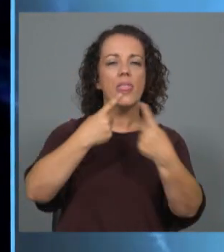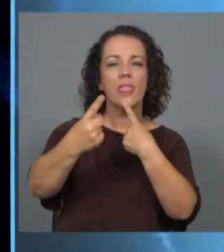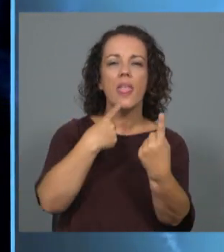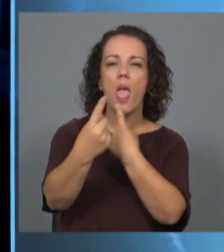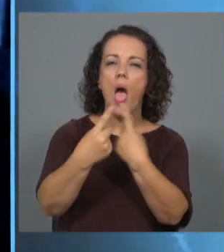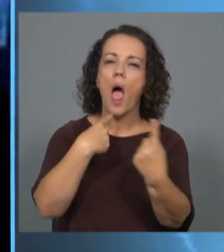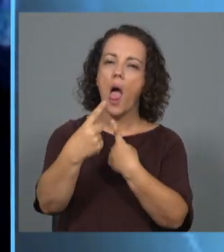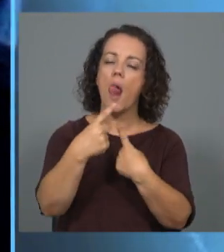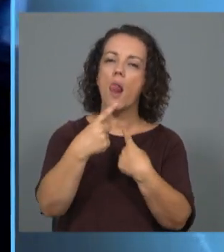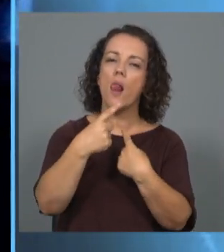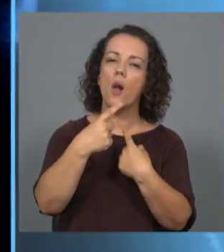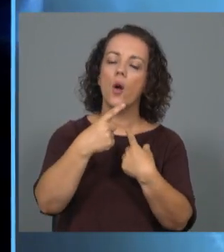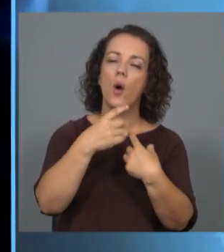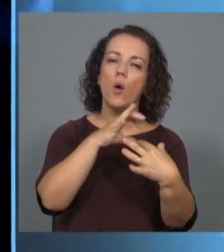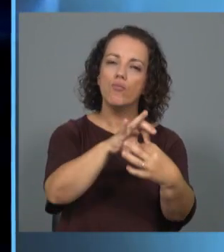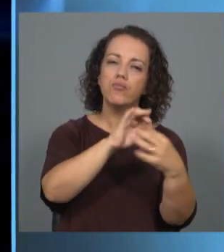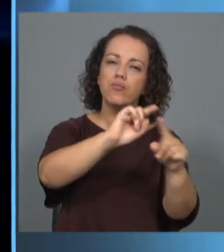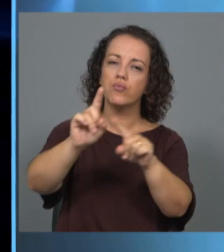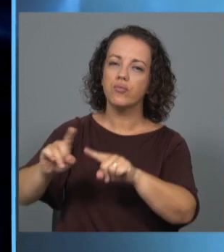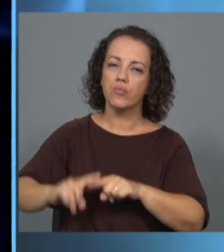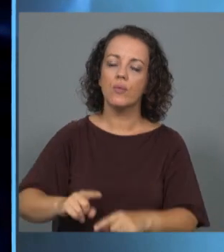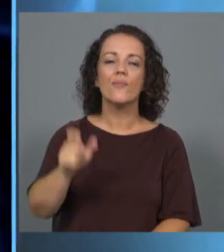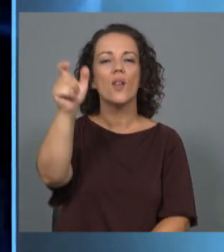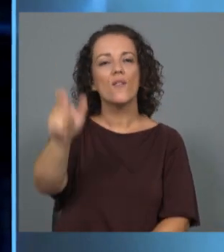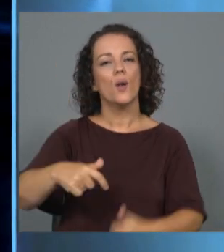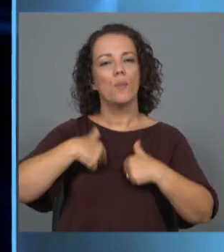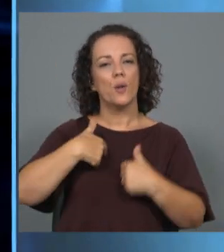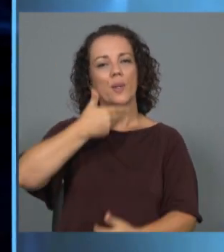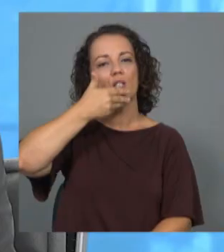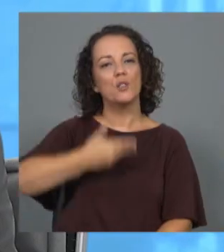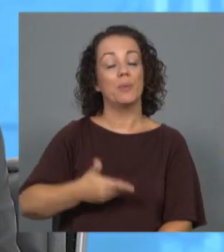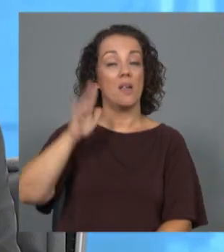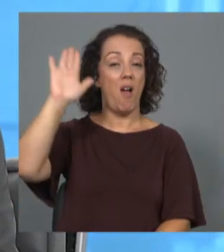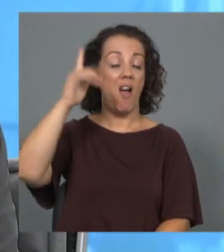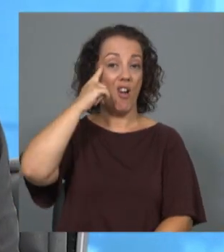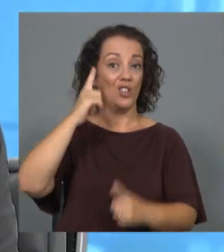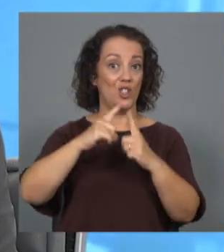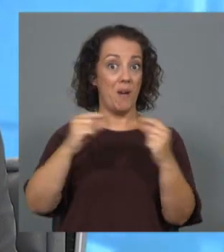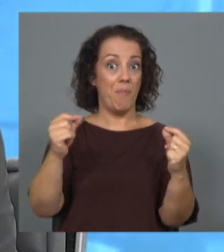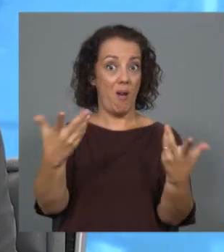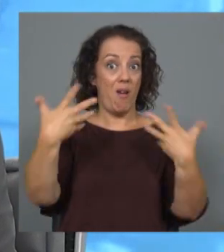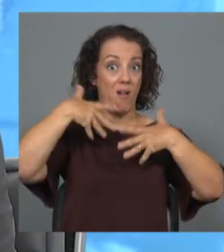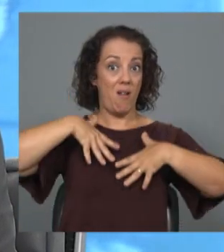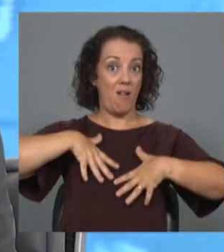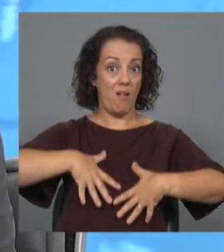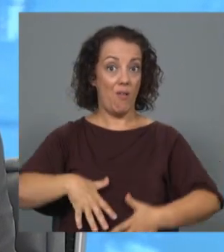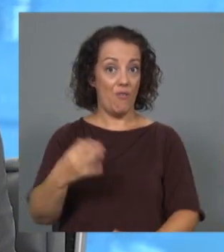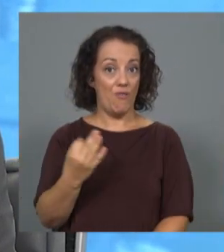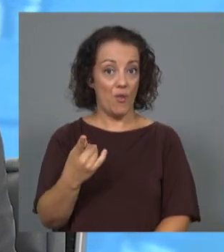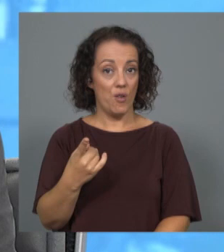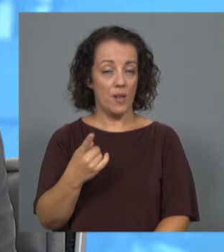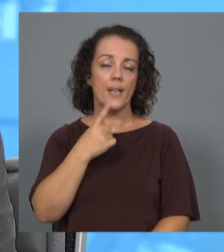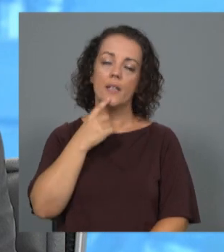construir, experimentou-o muito nesta sua experiência missionária no Japão? Experimentei-o muito e